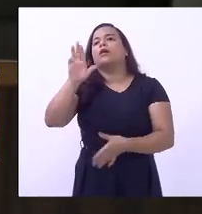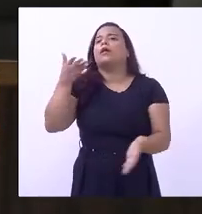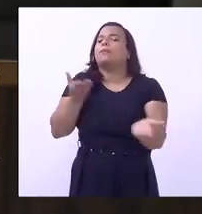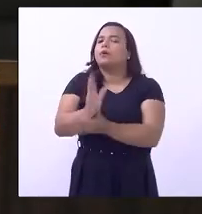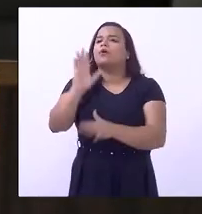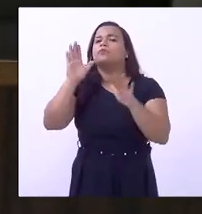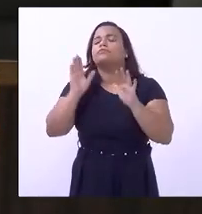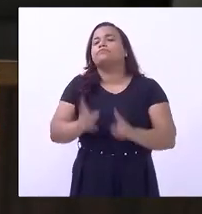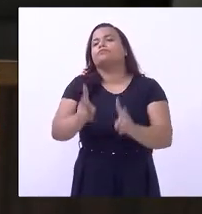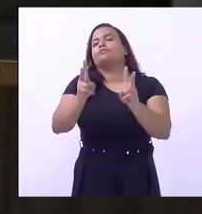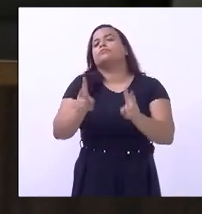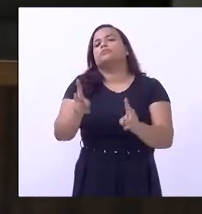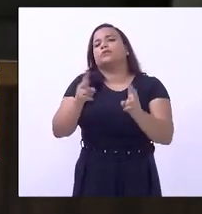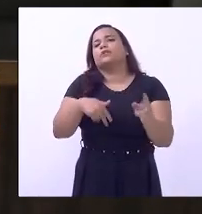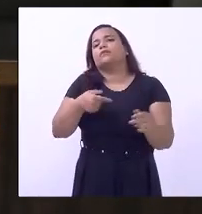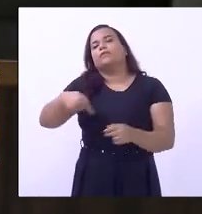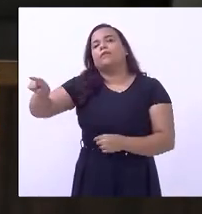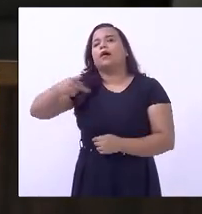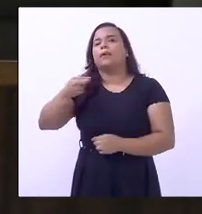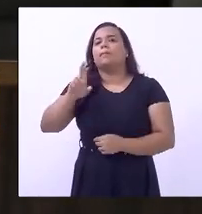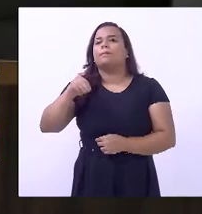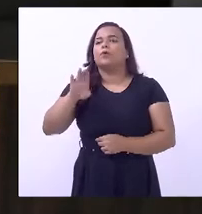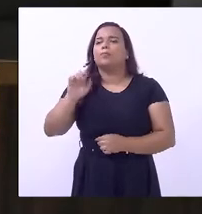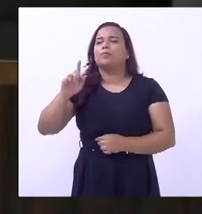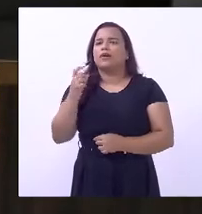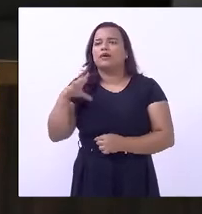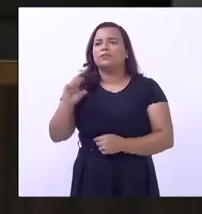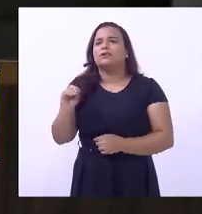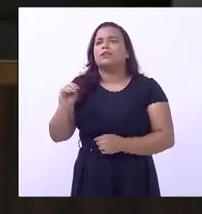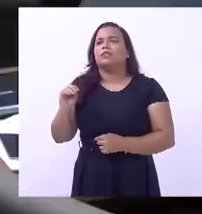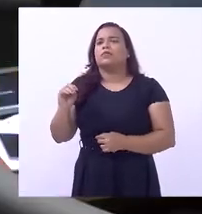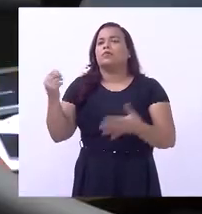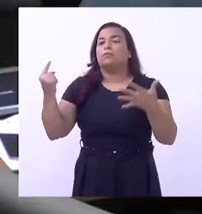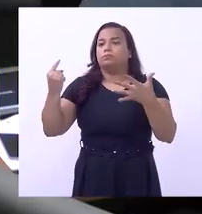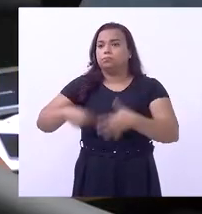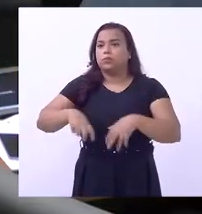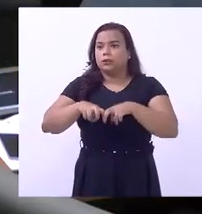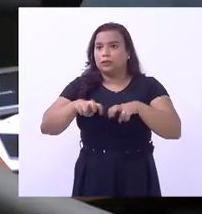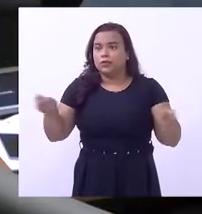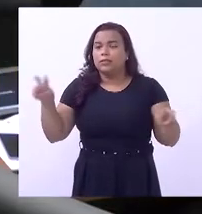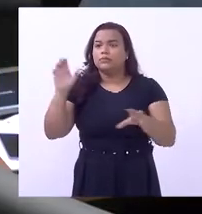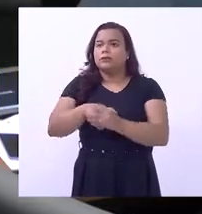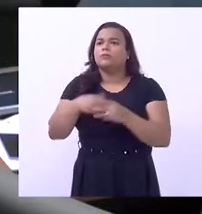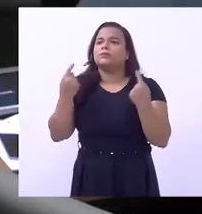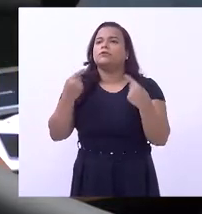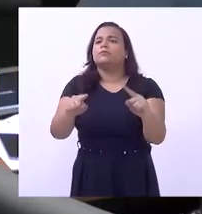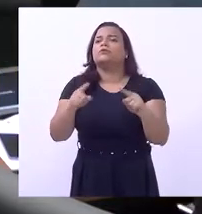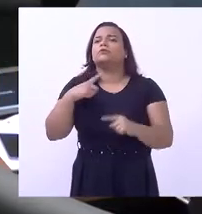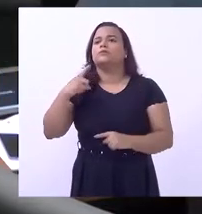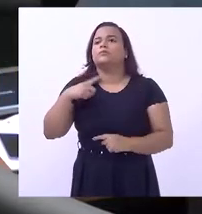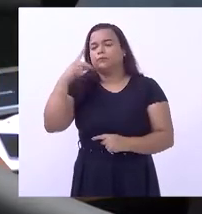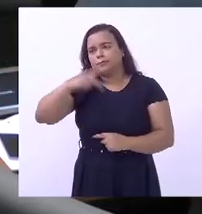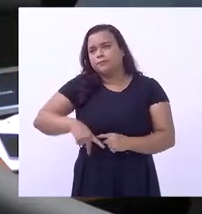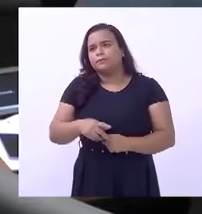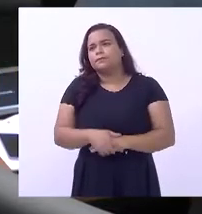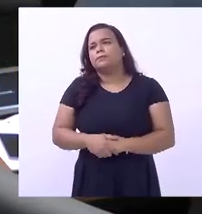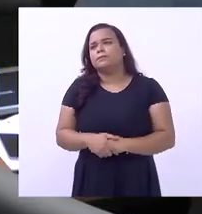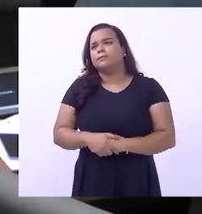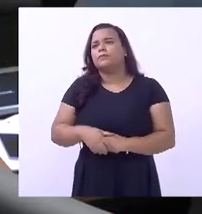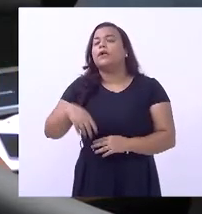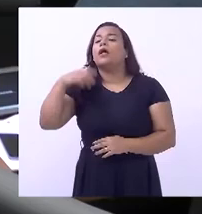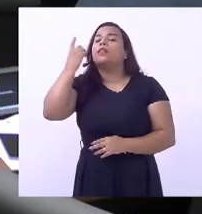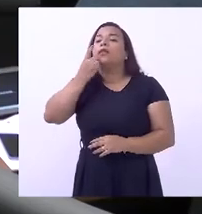como estão aprovados, vai à promulgação. Voto contrário da bancada do PSOL, senhor presidente. Ok. Deputado Samuel.